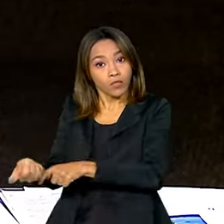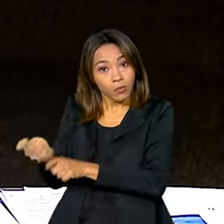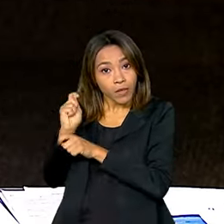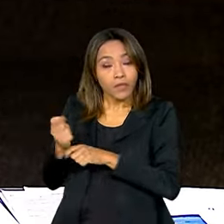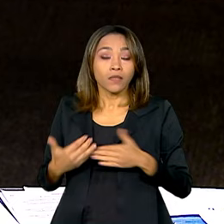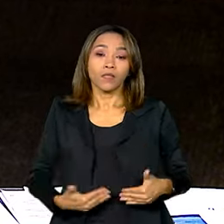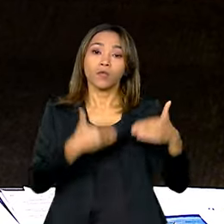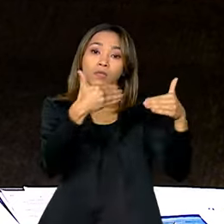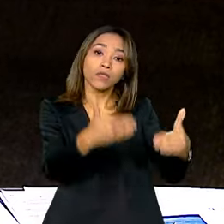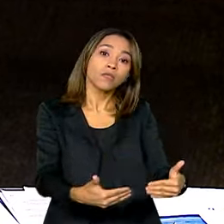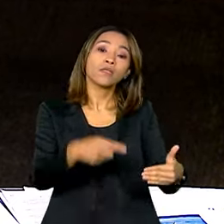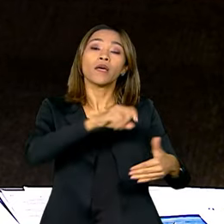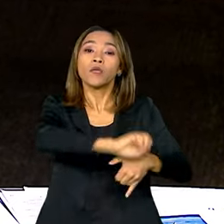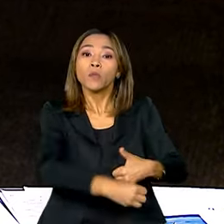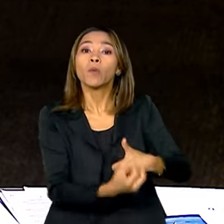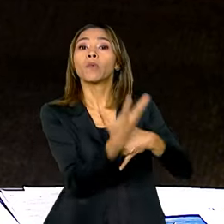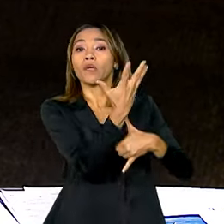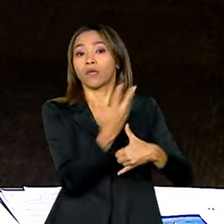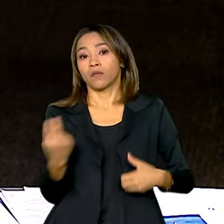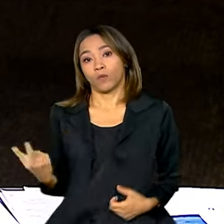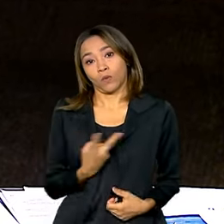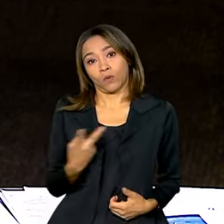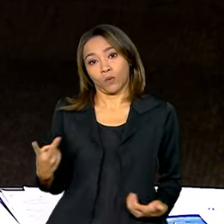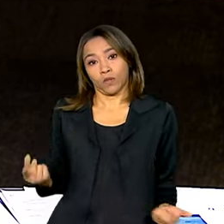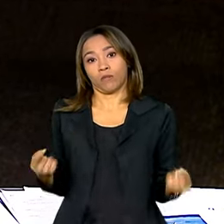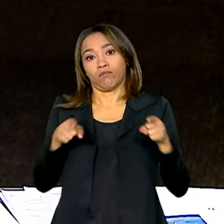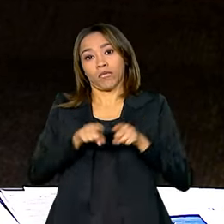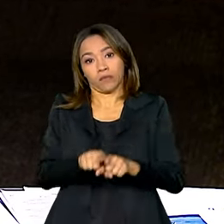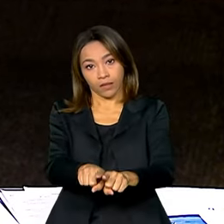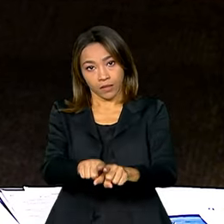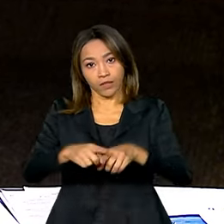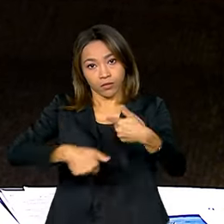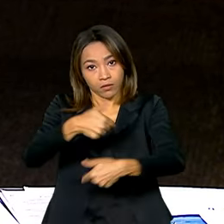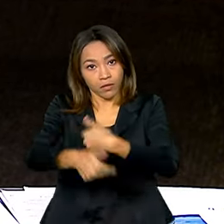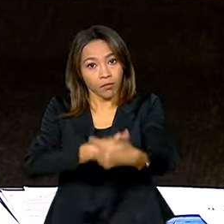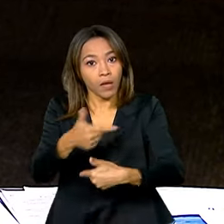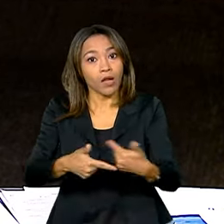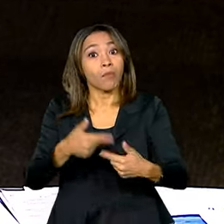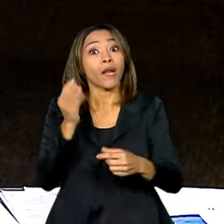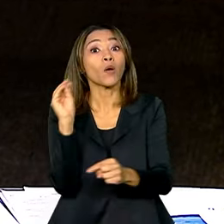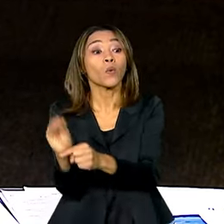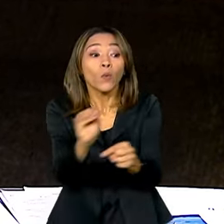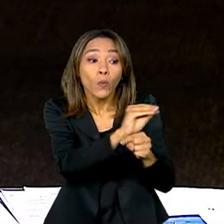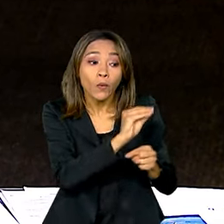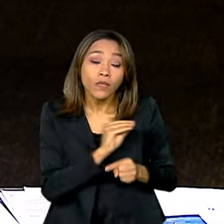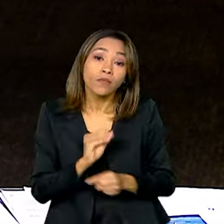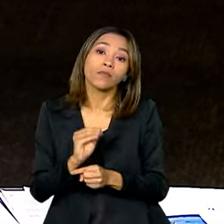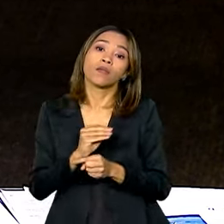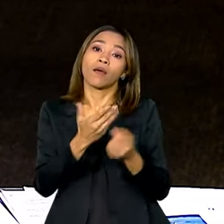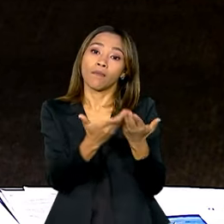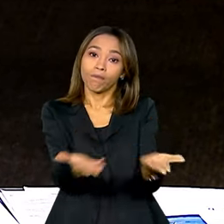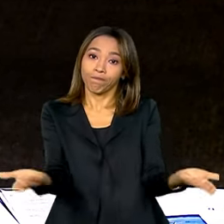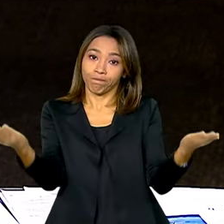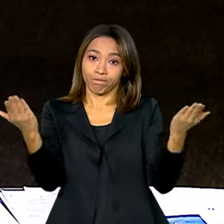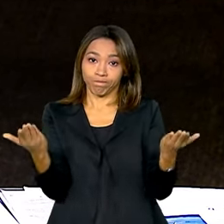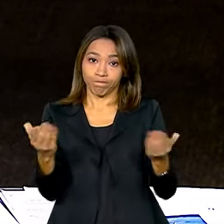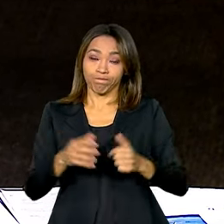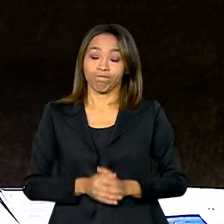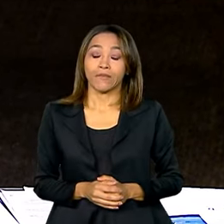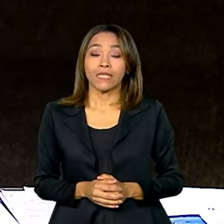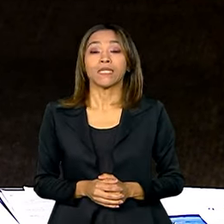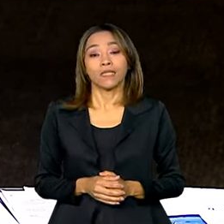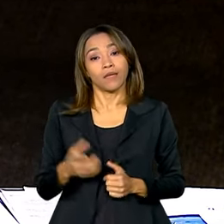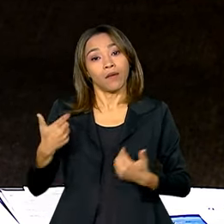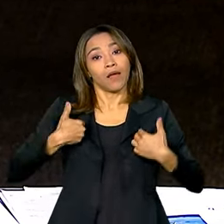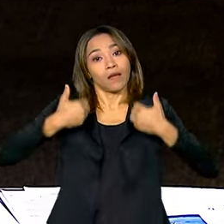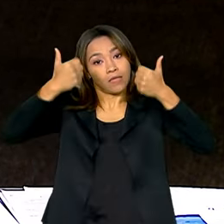preocupação com a preservação das espécies, essa preocupação com a preservação da pesca. Então, deixar isso assim, enfatizar